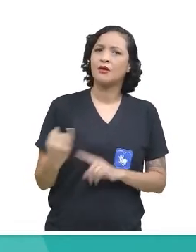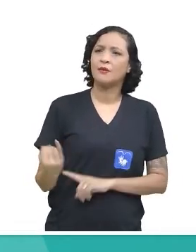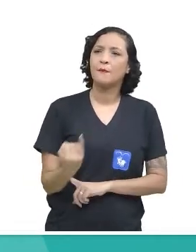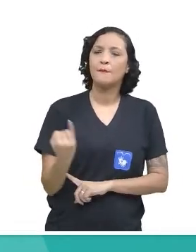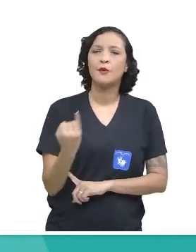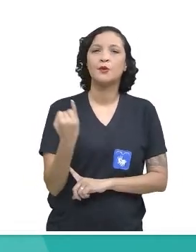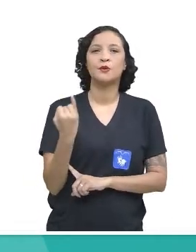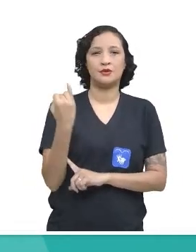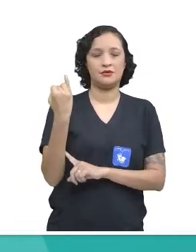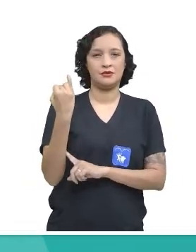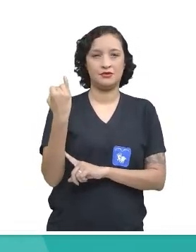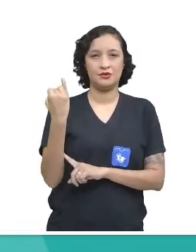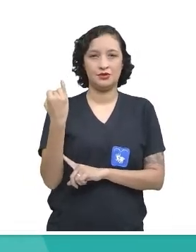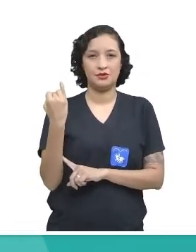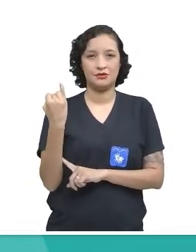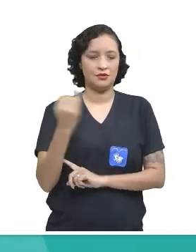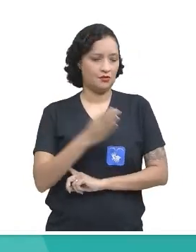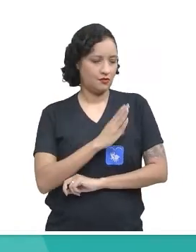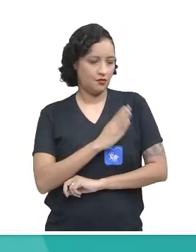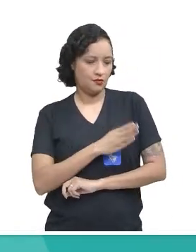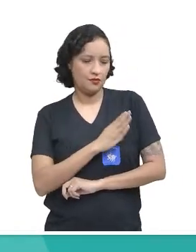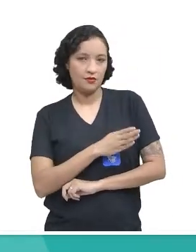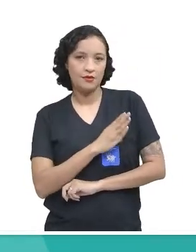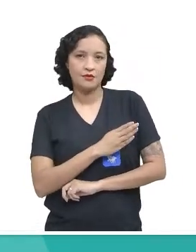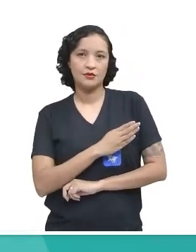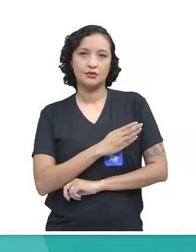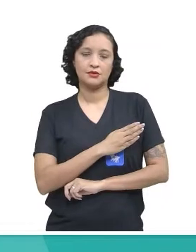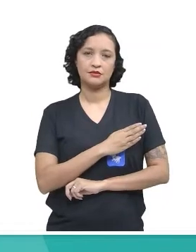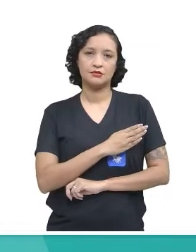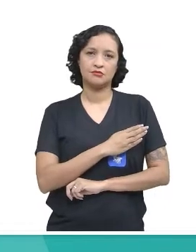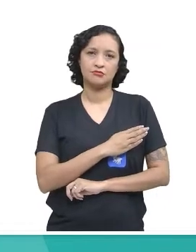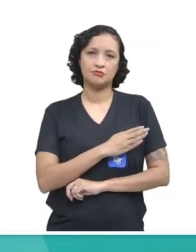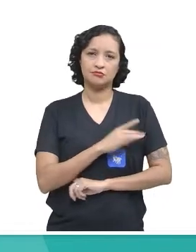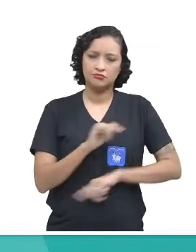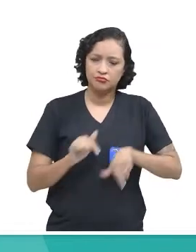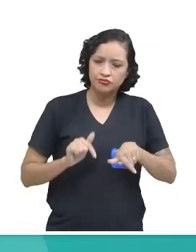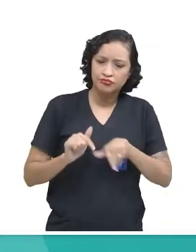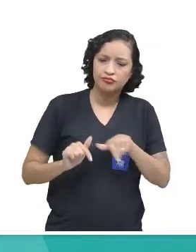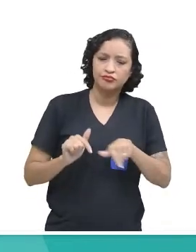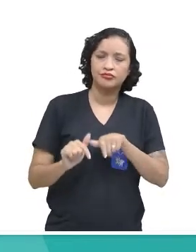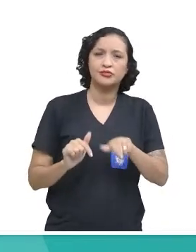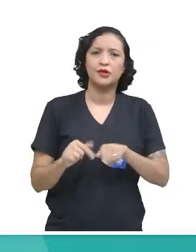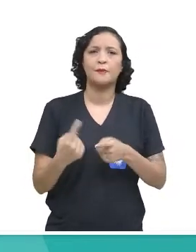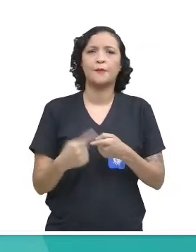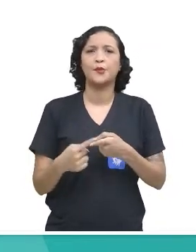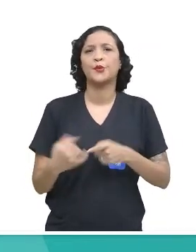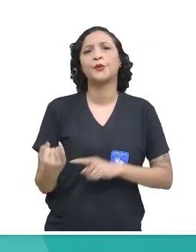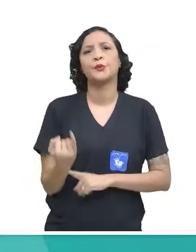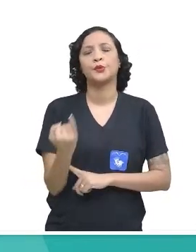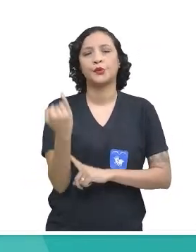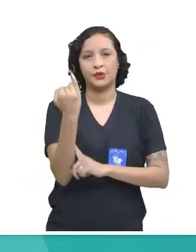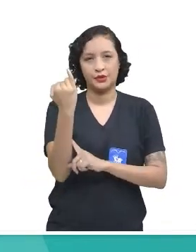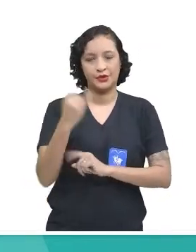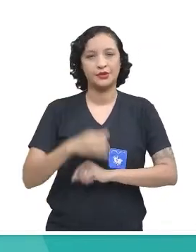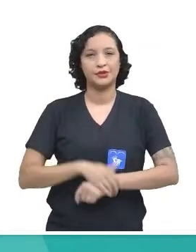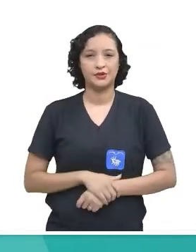importante o nosso coração trabalhar dentro da normalidade? Por que é importante